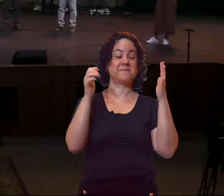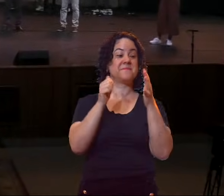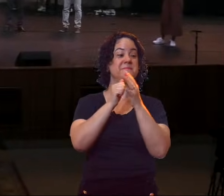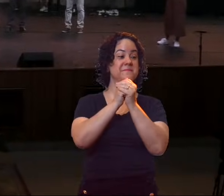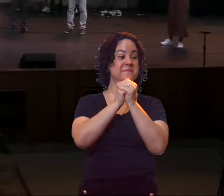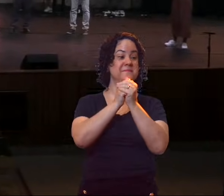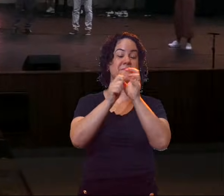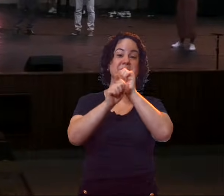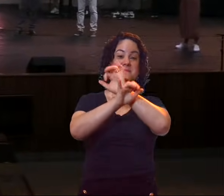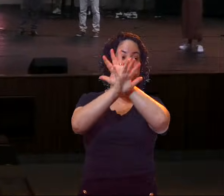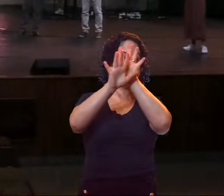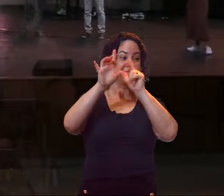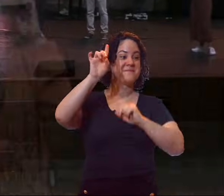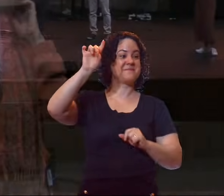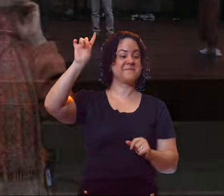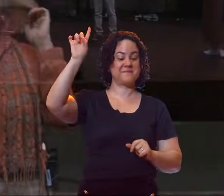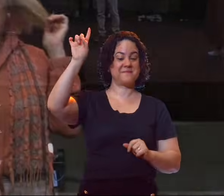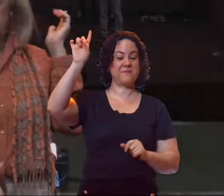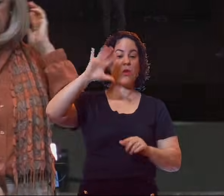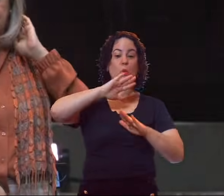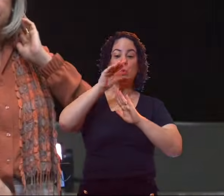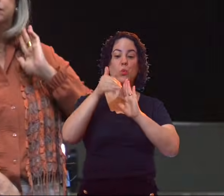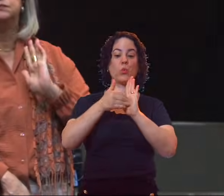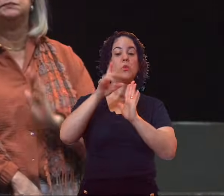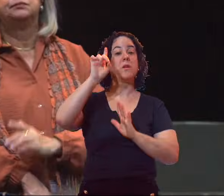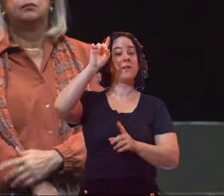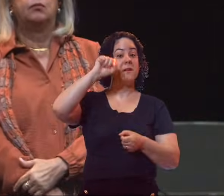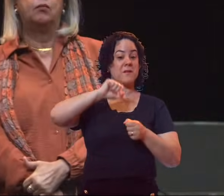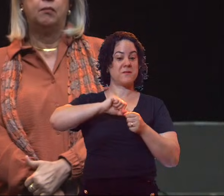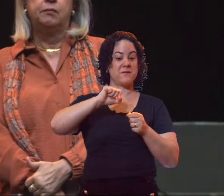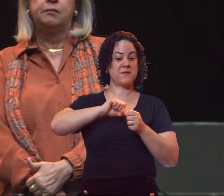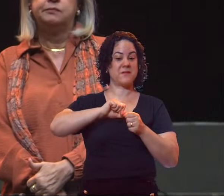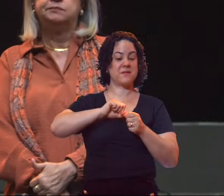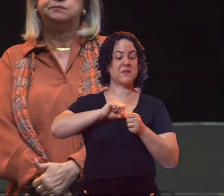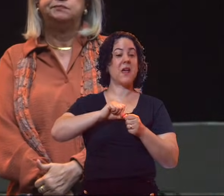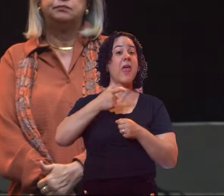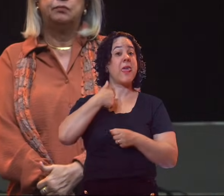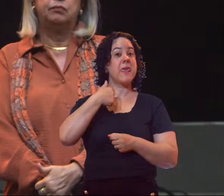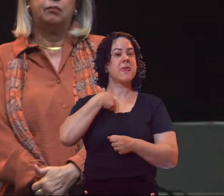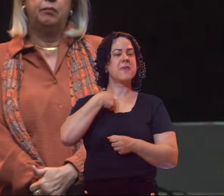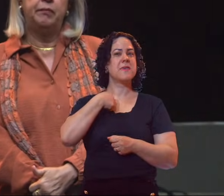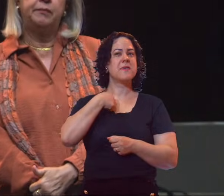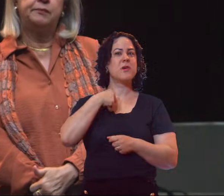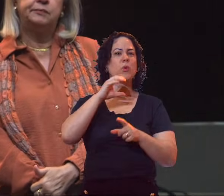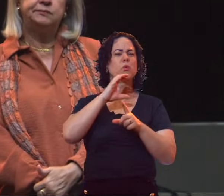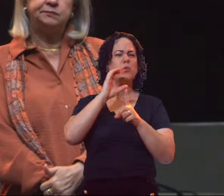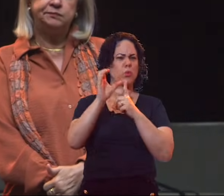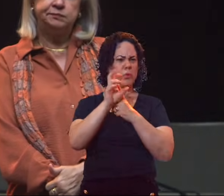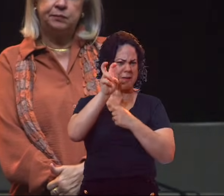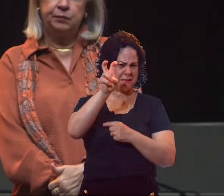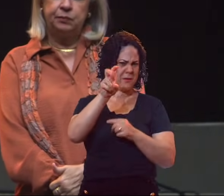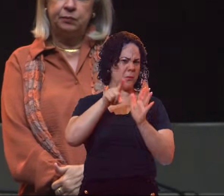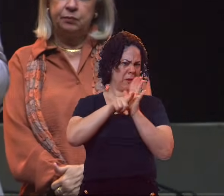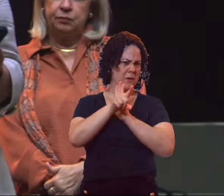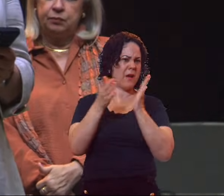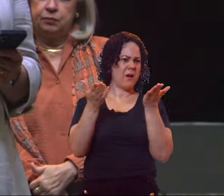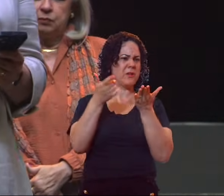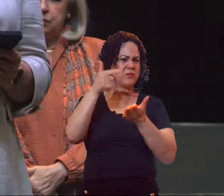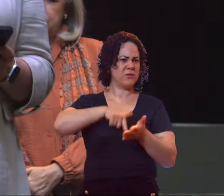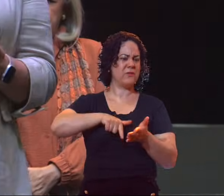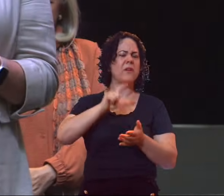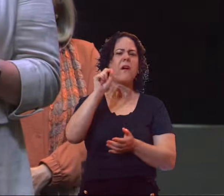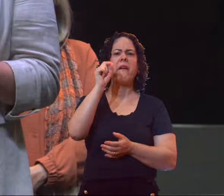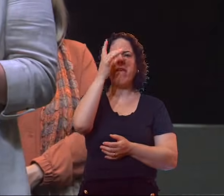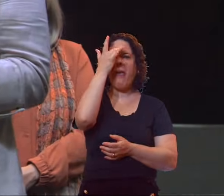Amém. Glória ao nosso Deus. Tudo que Deus tem feito. E eu fiz essa pergunta no culto das 5, eu vou fazer agora. Quem